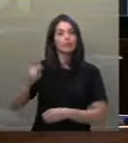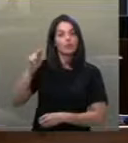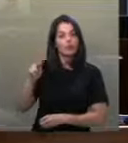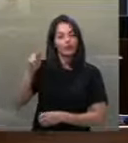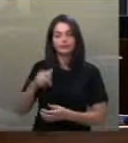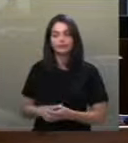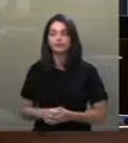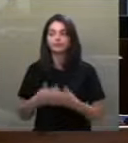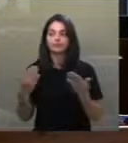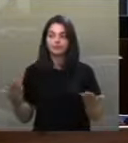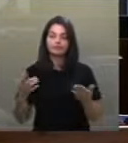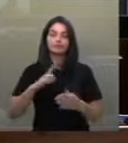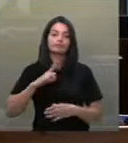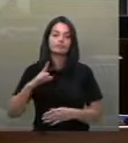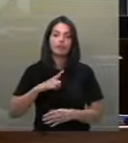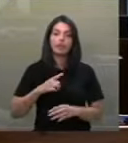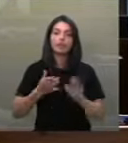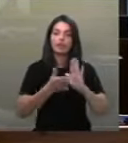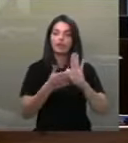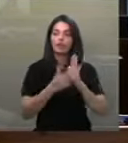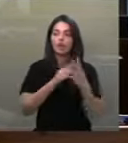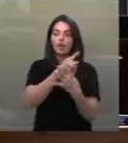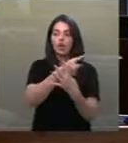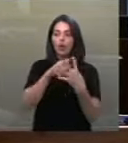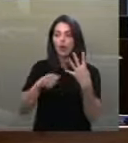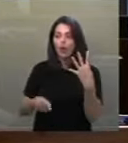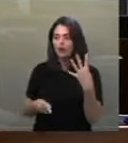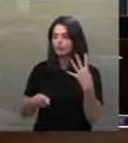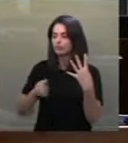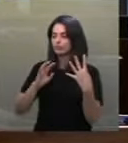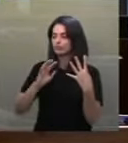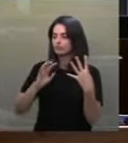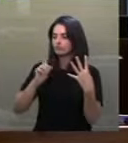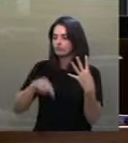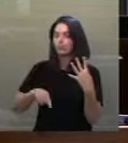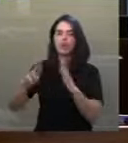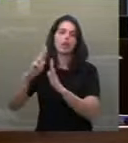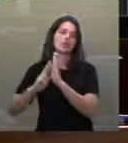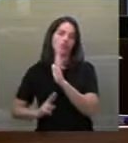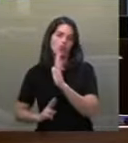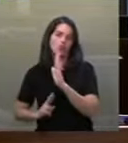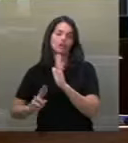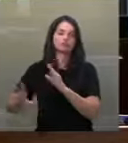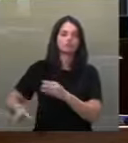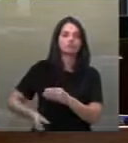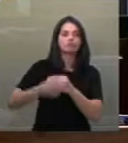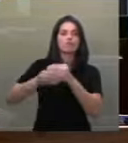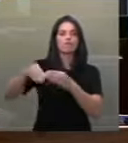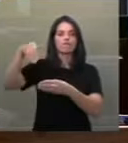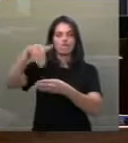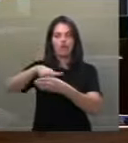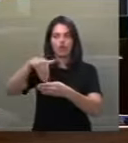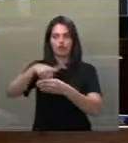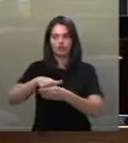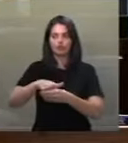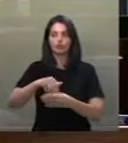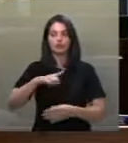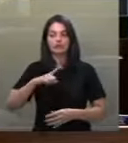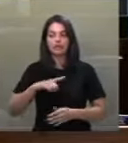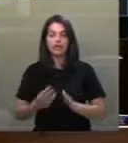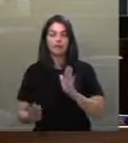CAI apresentamos 4 versões do relatório. Posteriormente apresentamos complemento de voto, incluindo